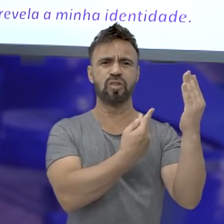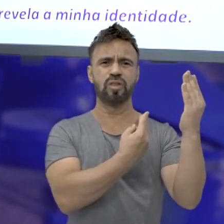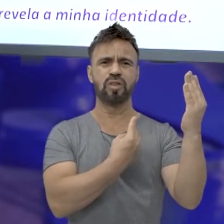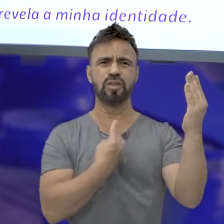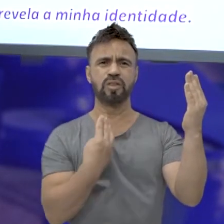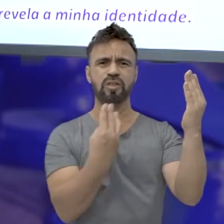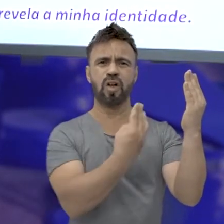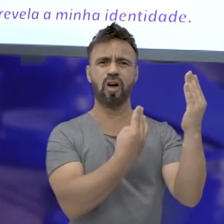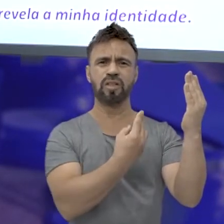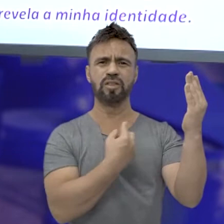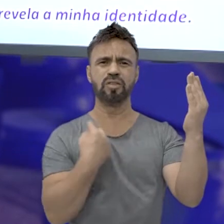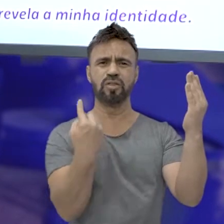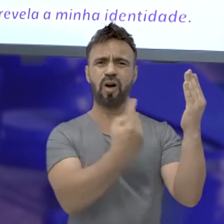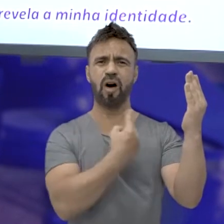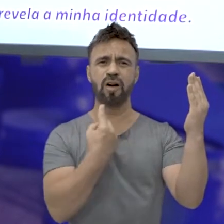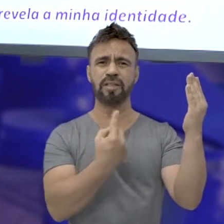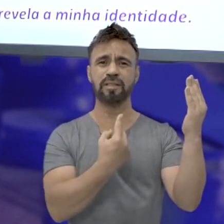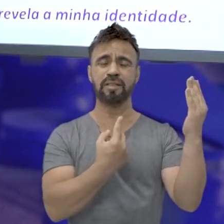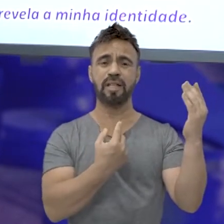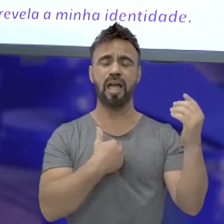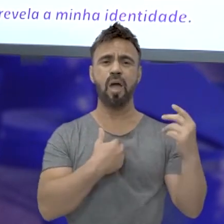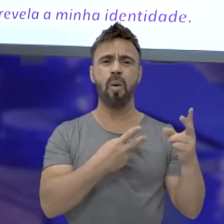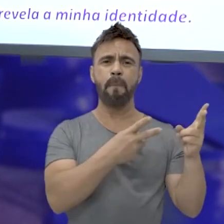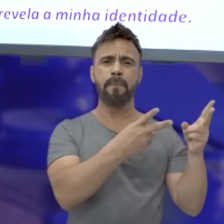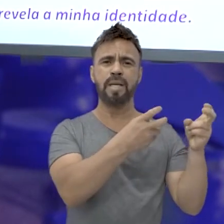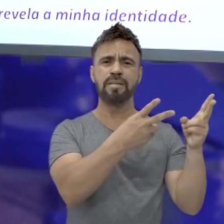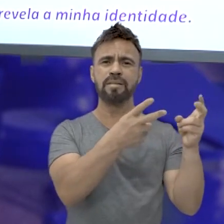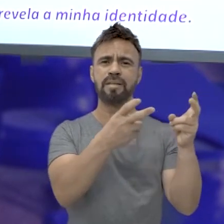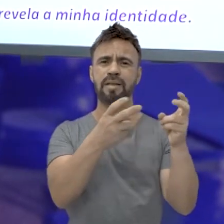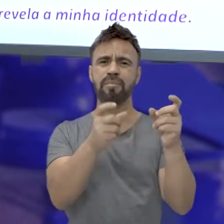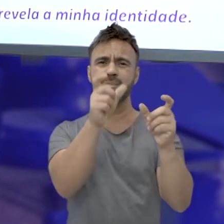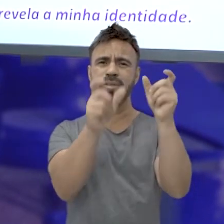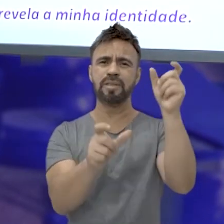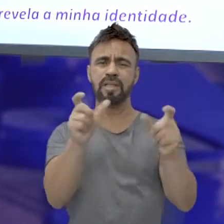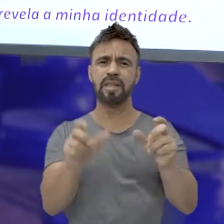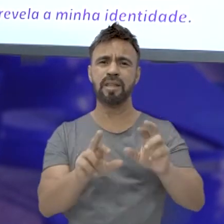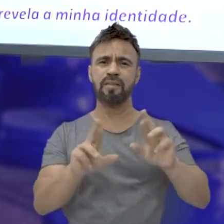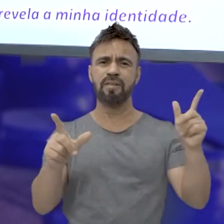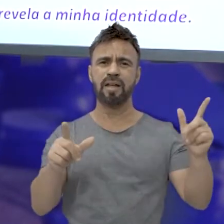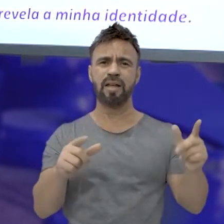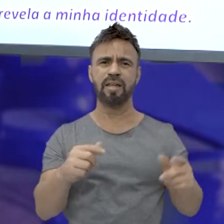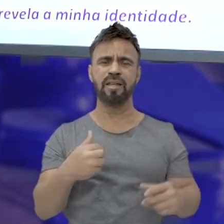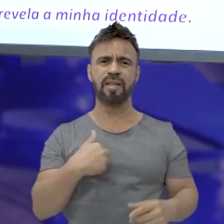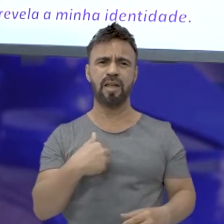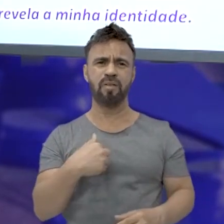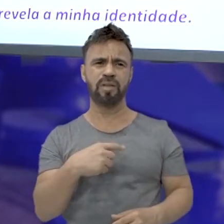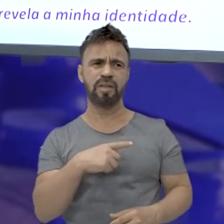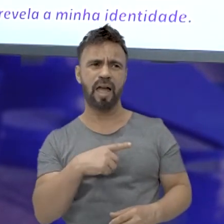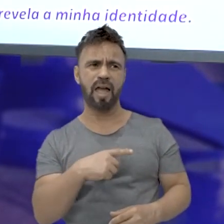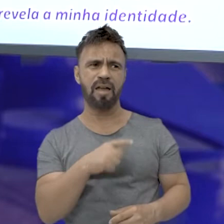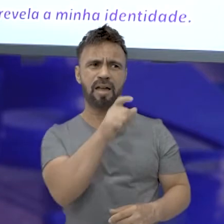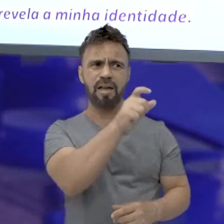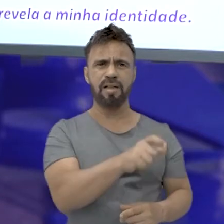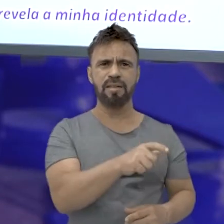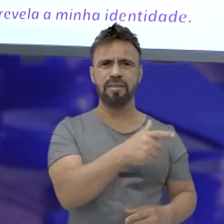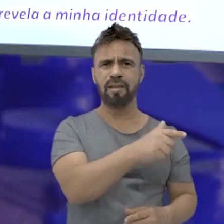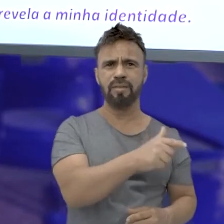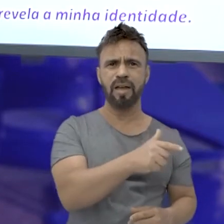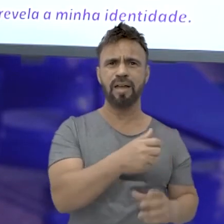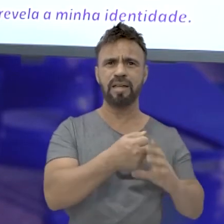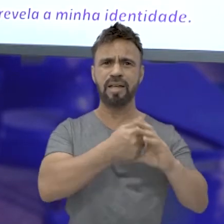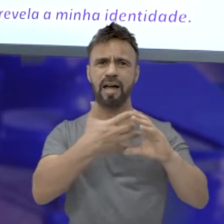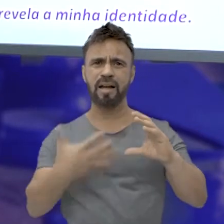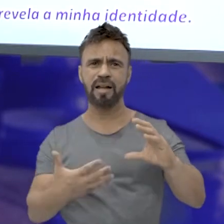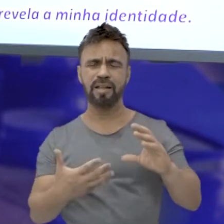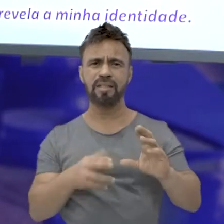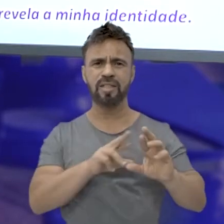eu entro em contato com o outro, eu percebo as diferenças, aquilo que ele tem, que eu não tenho, aquelas características que ele possui,